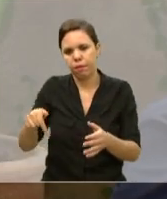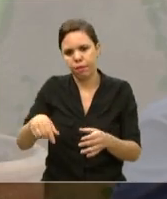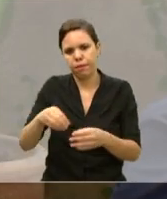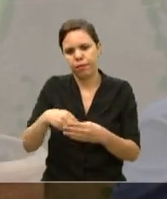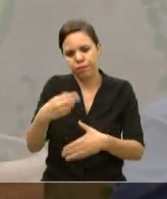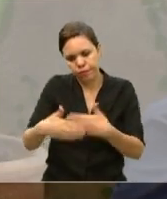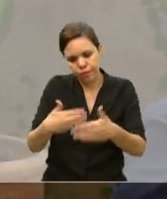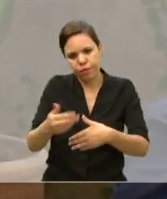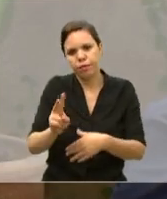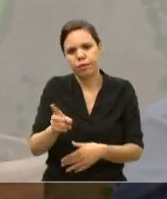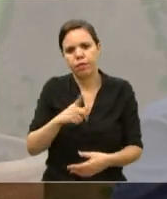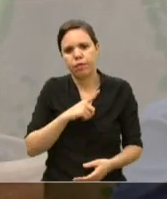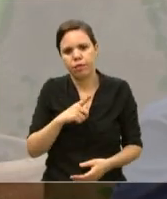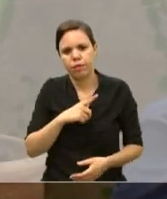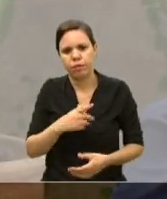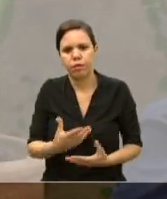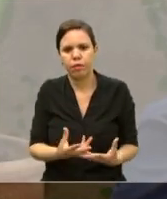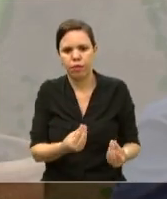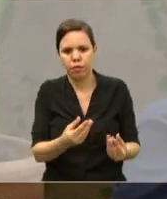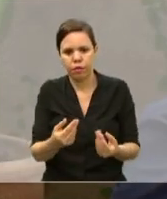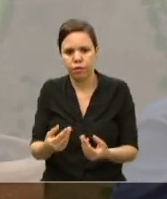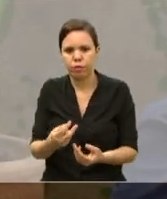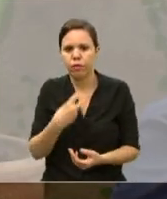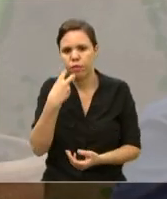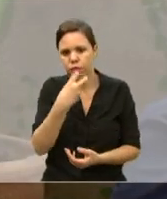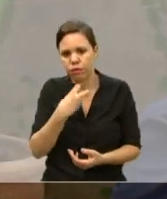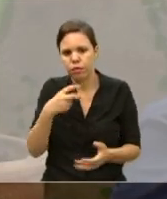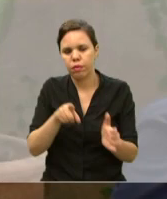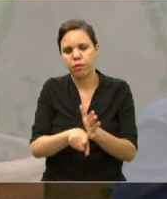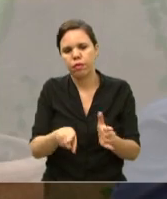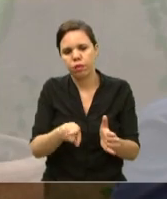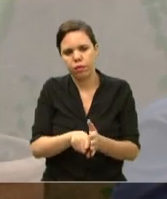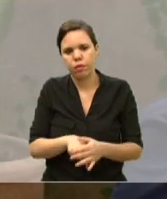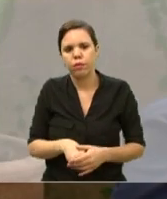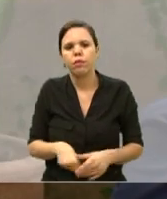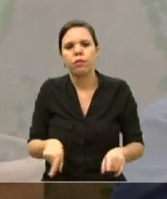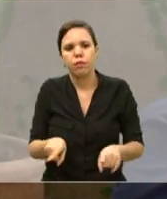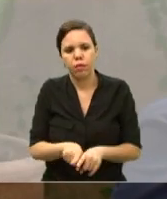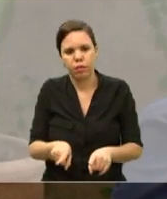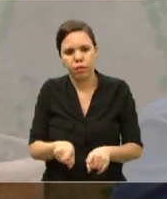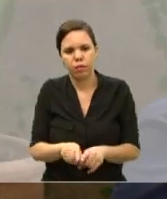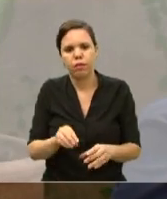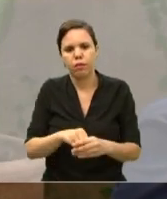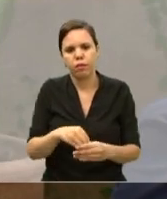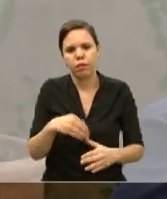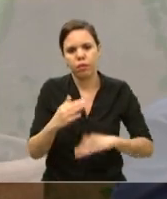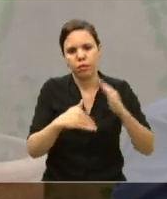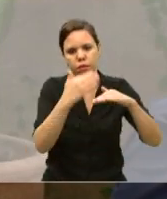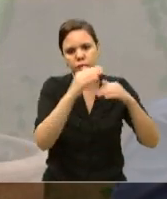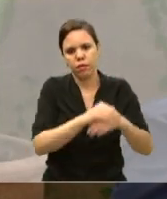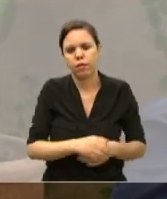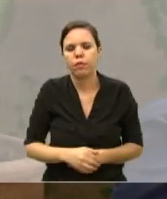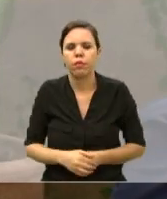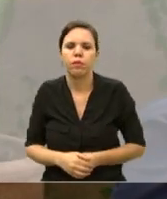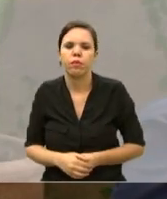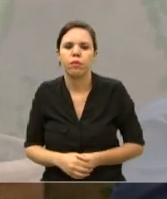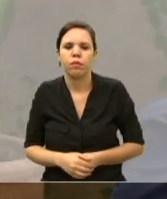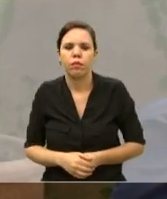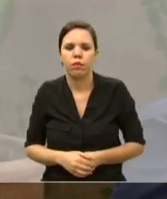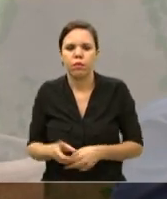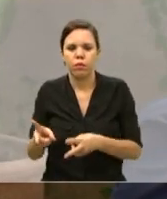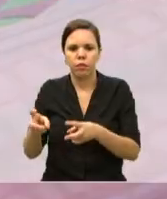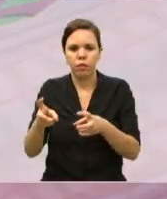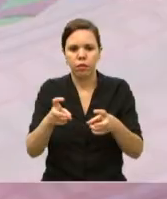como prioridade, né? Tá certo, eu quero agradecer a participação de vocês e outra oportunidade de continuar falando sobre Muito isso. obrigada.